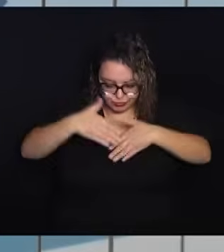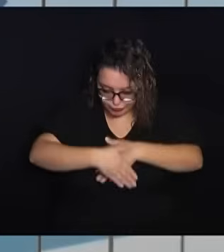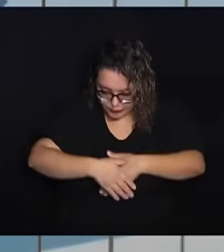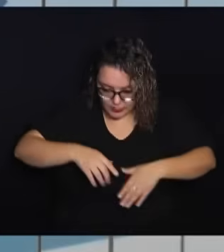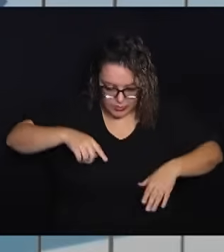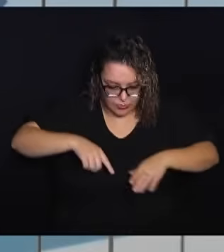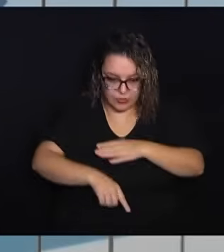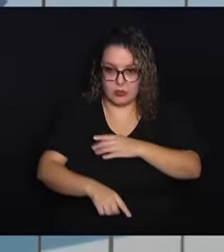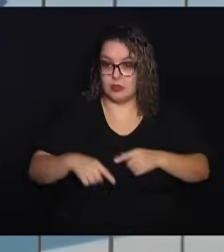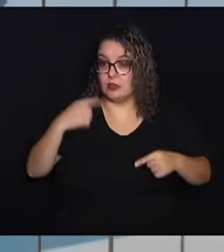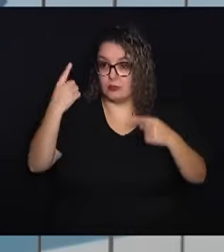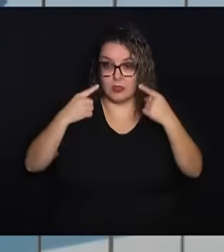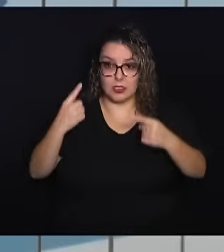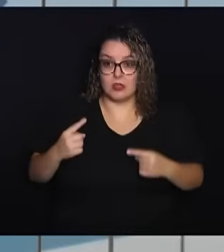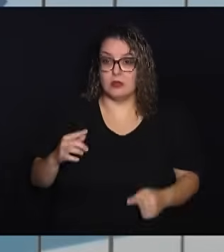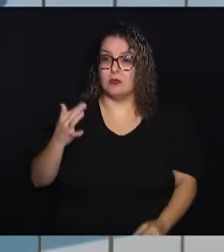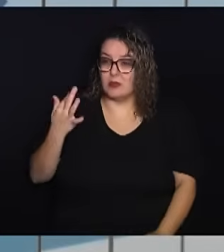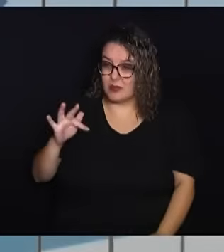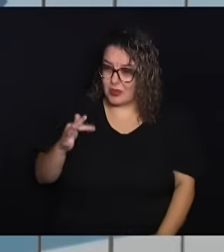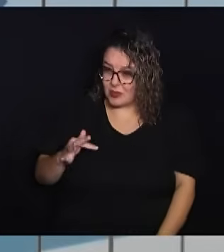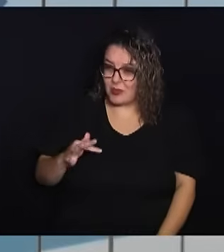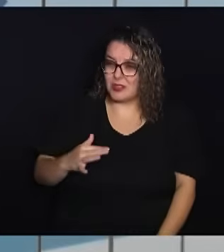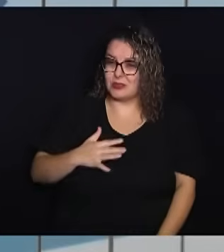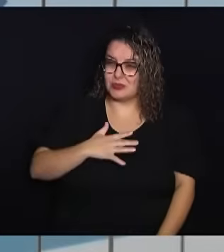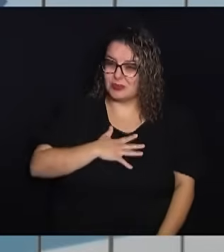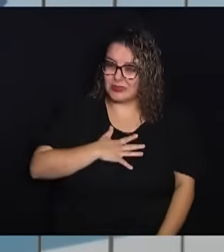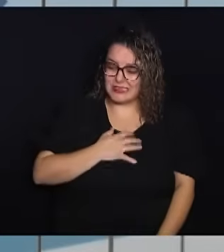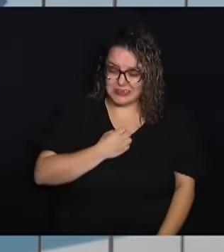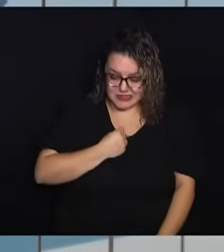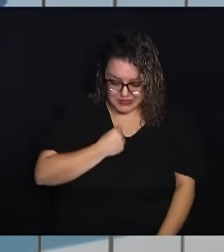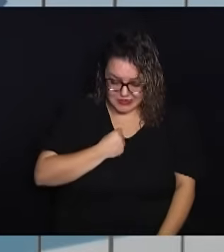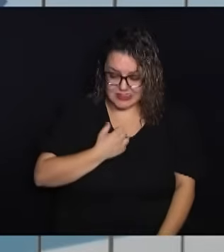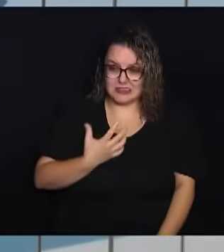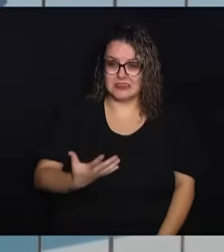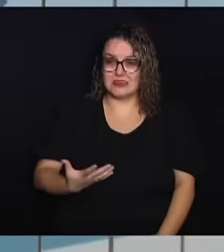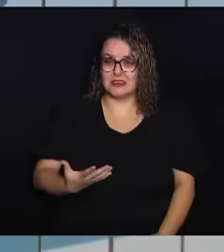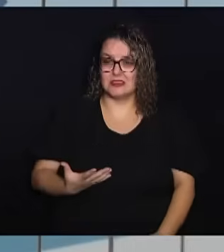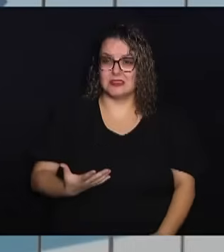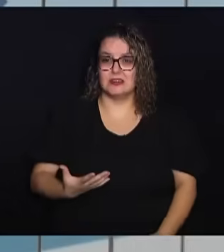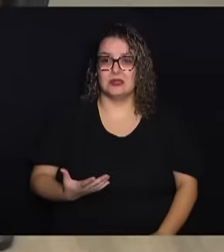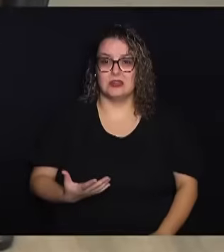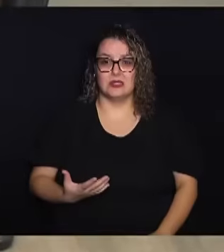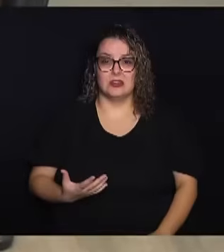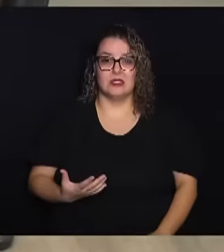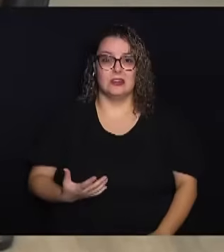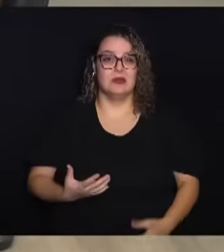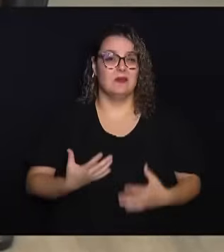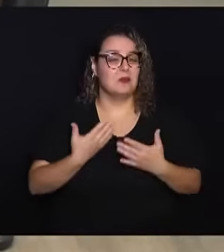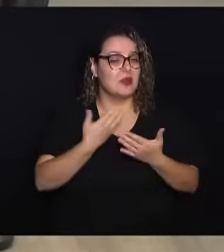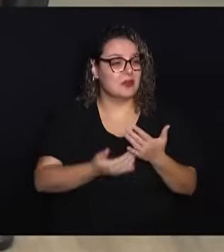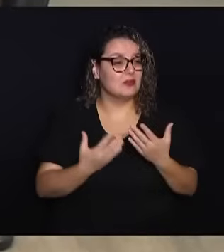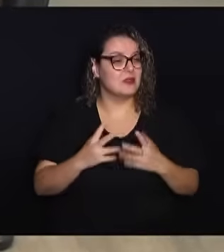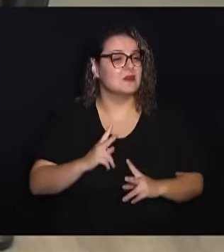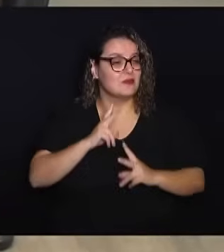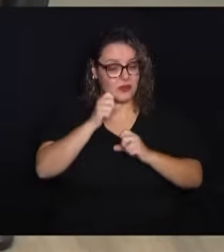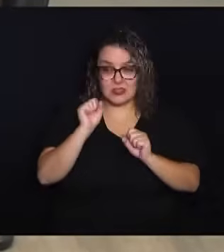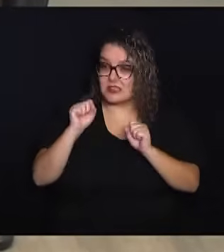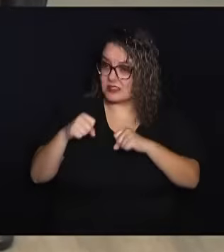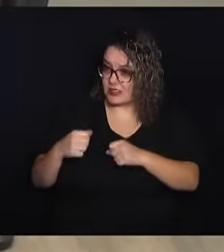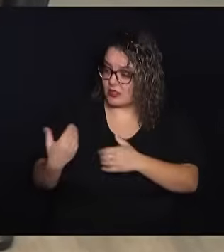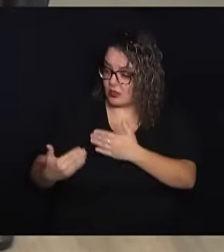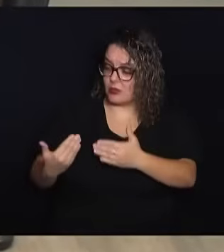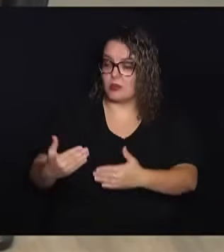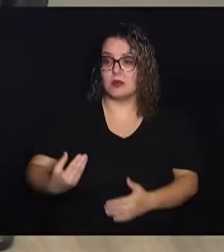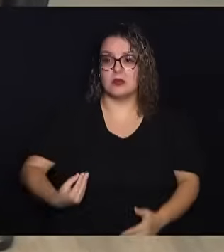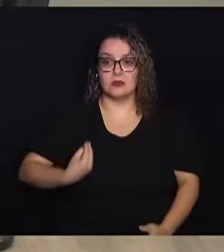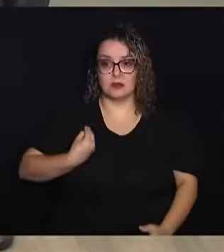porque machuca, é uma dor que fere, é uma dor que realmente tira as forças, né? Sim, que é uma etapa da sua vida